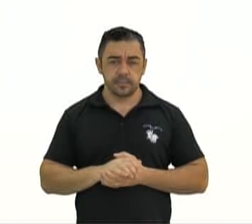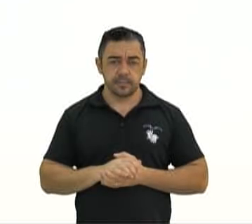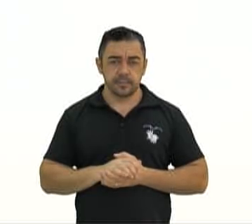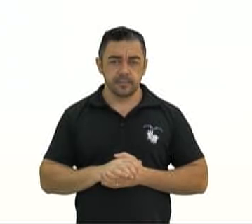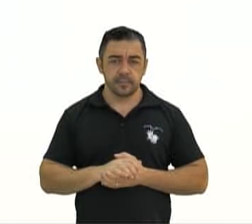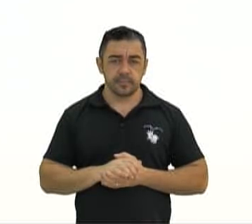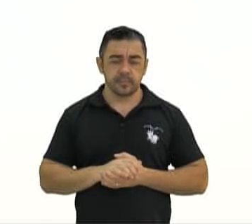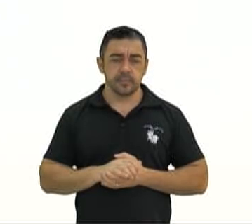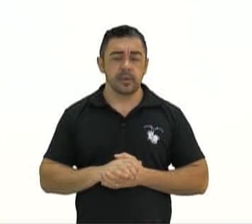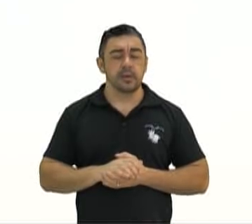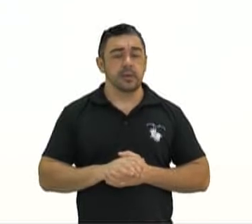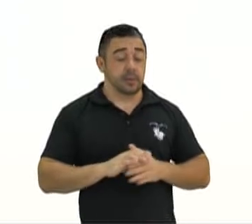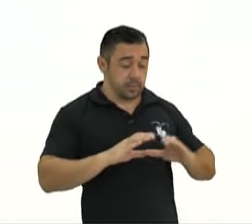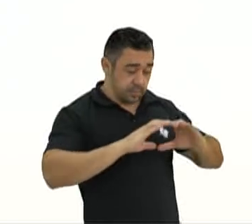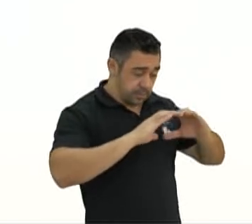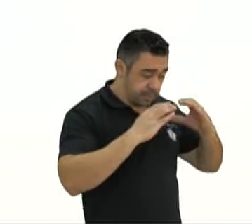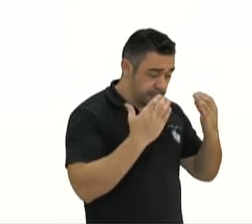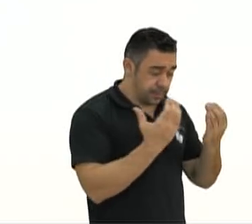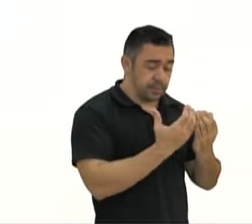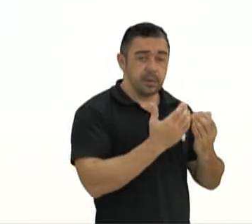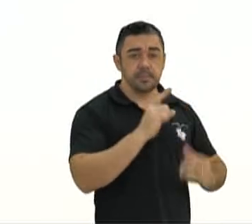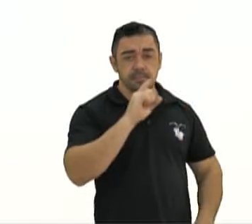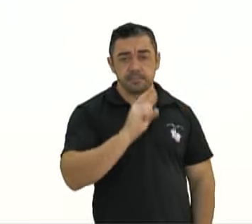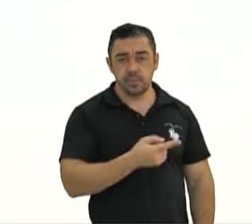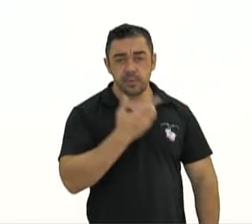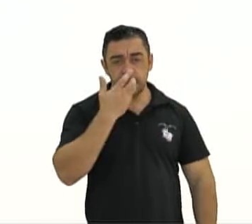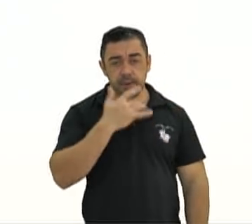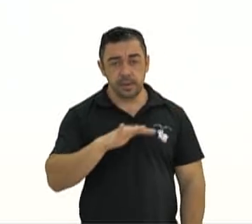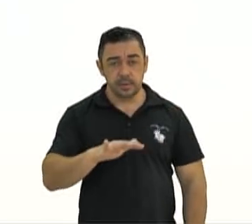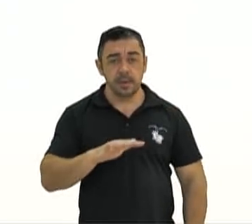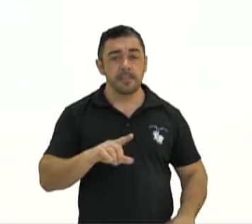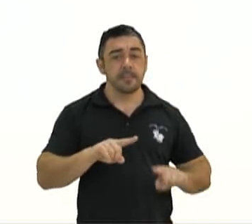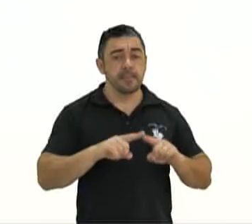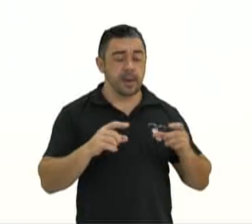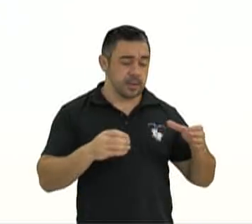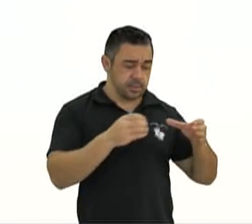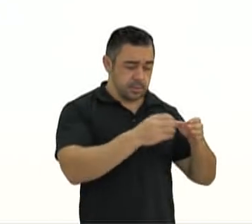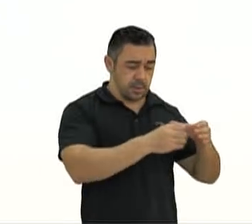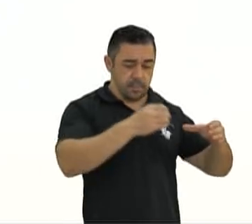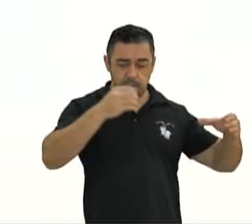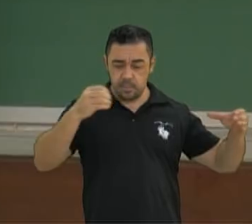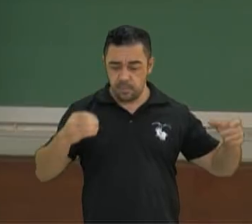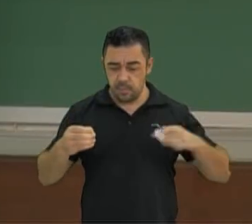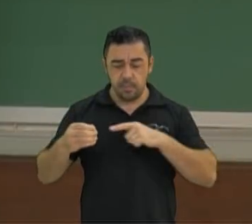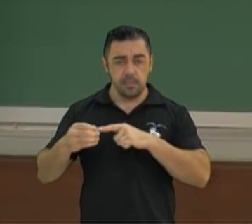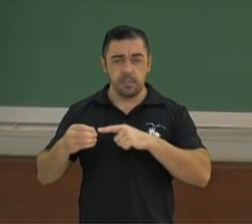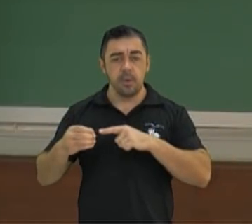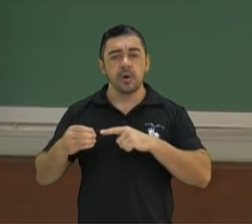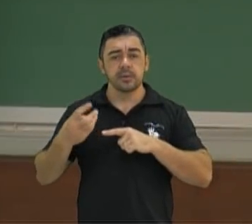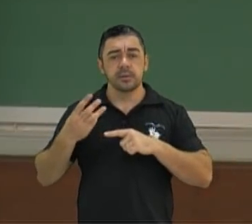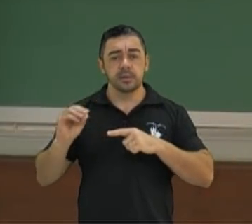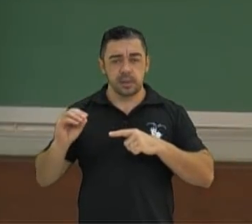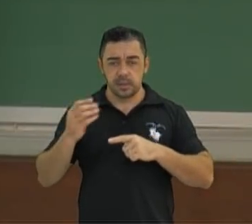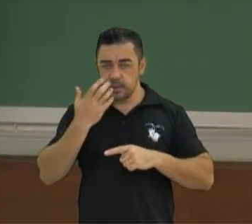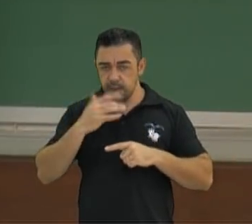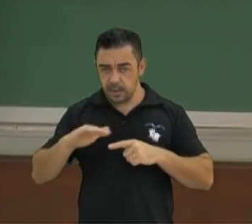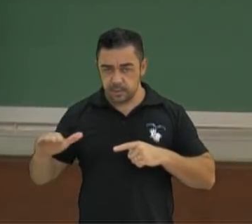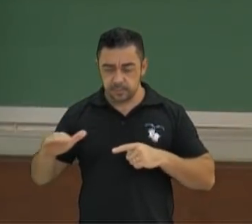recreativa. E a população? 1.000 crianças. Só que a amostra é de 30 crianças e